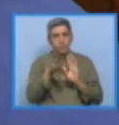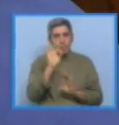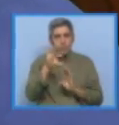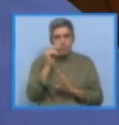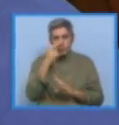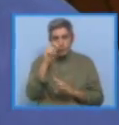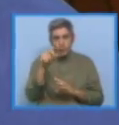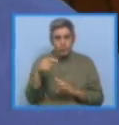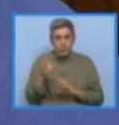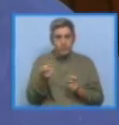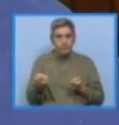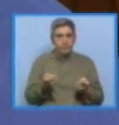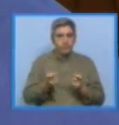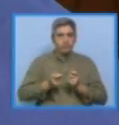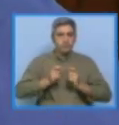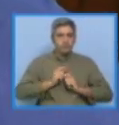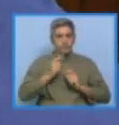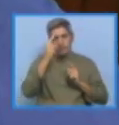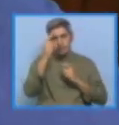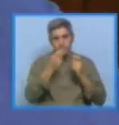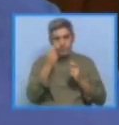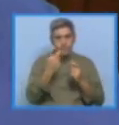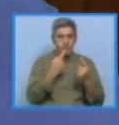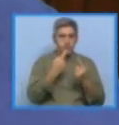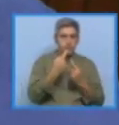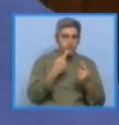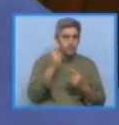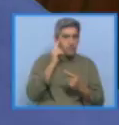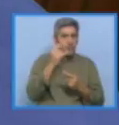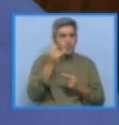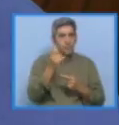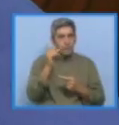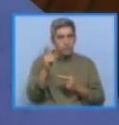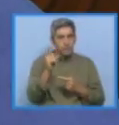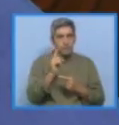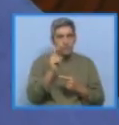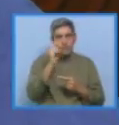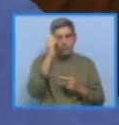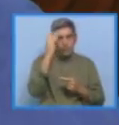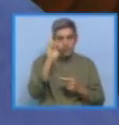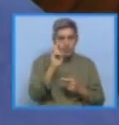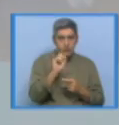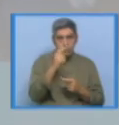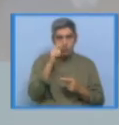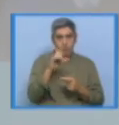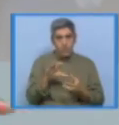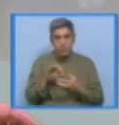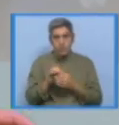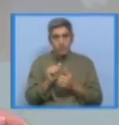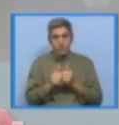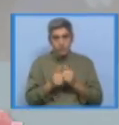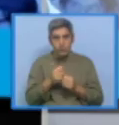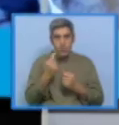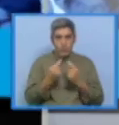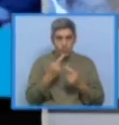que vão conduzir a nossa reflexão e o nosso diálogo no dia 2. Não são teóricos, são pessoas muito ligadas a estes meios. São pessoas,